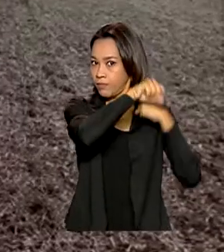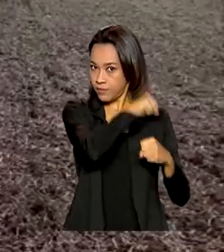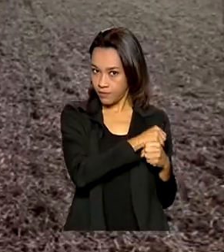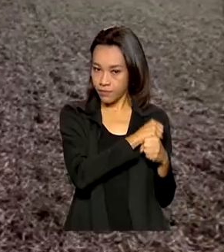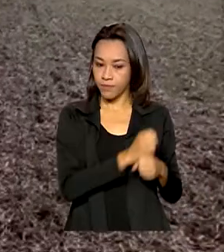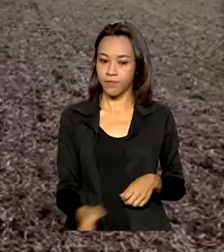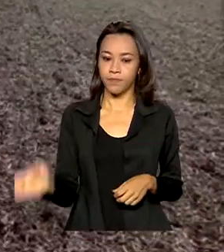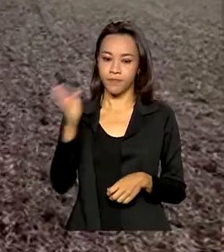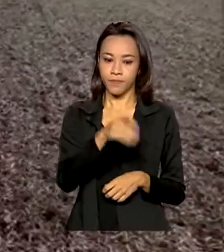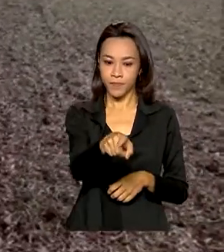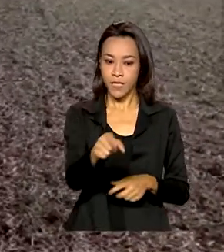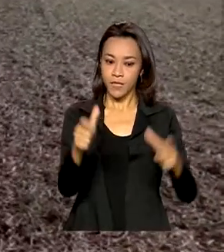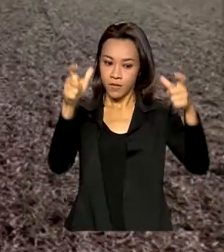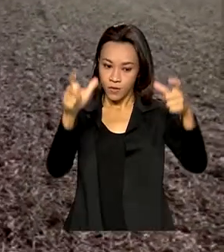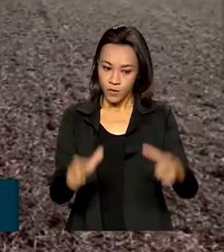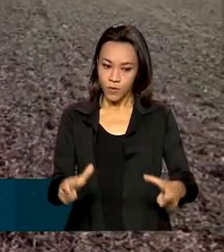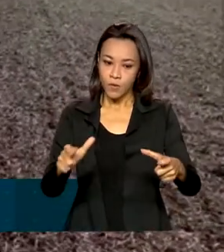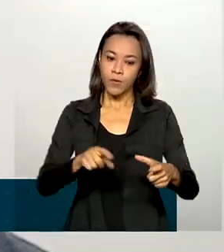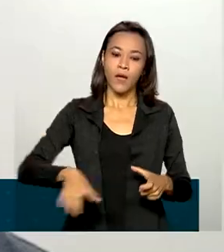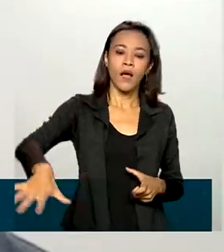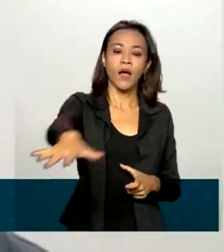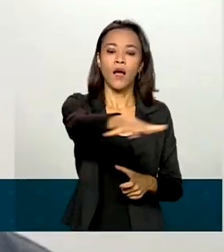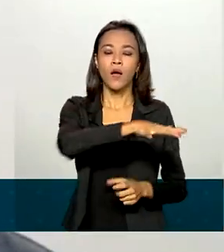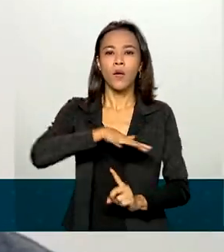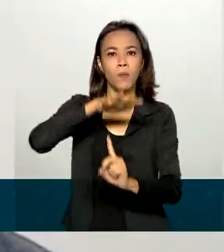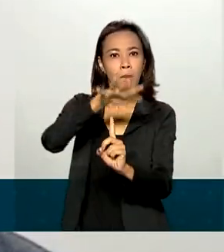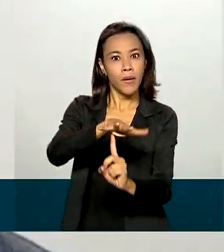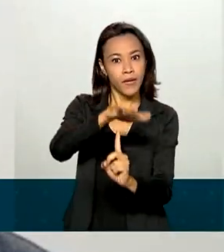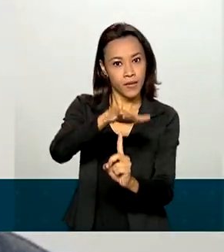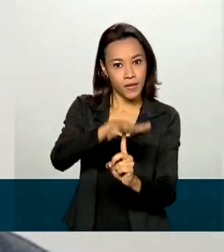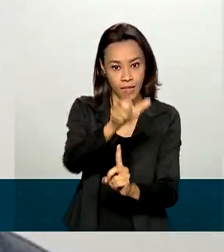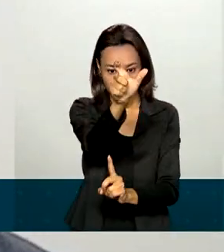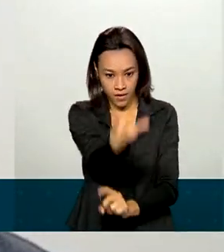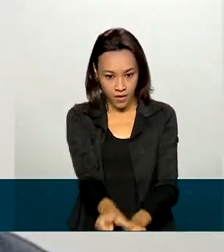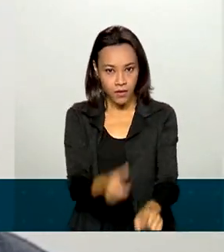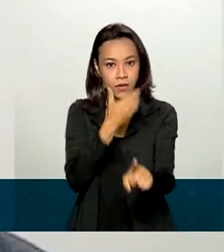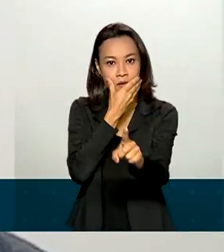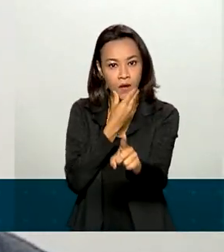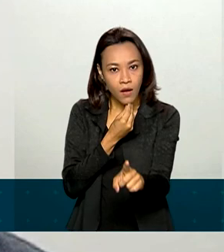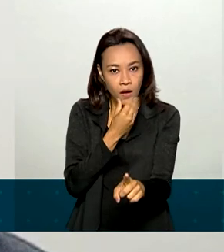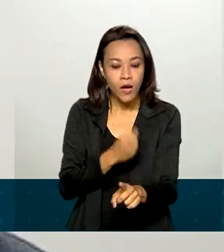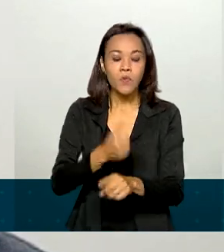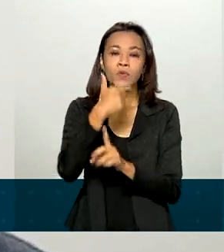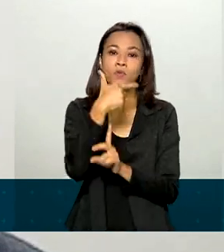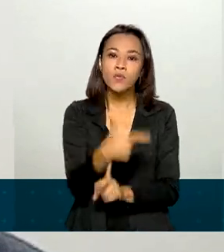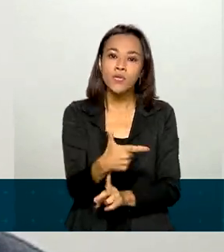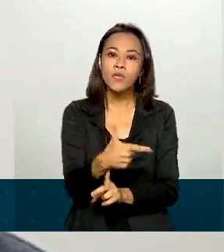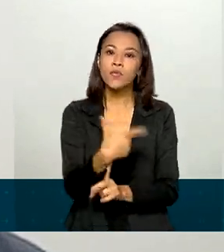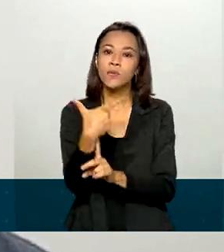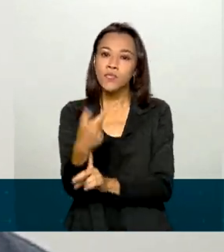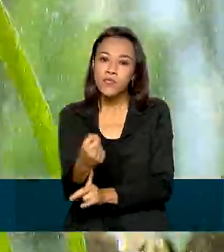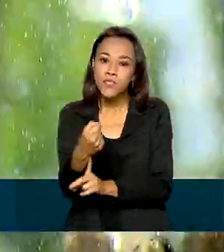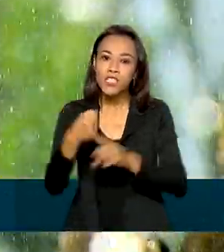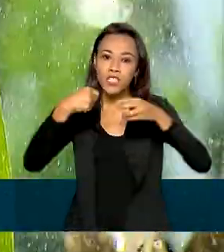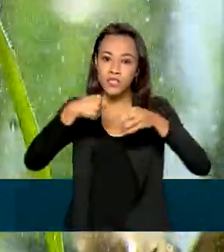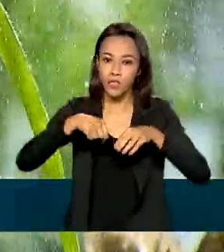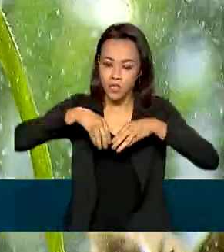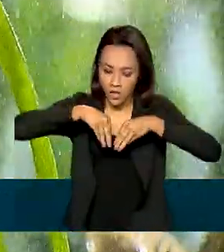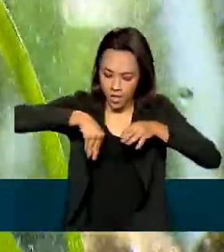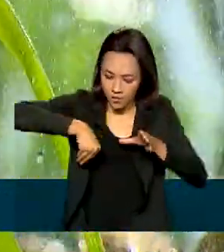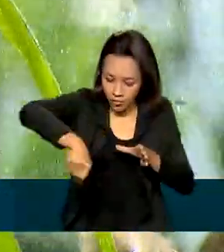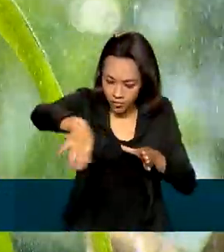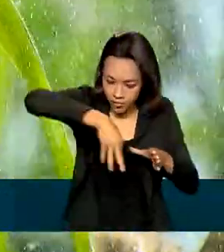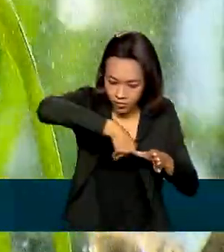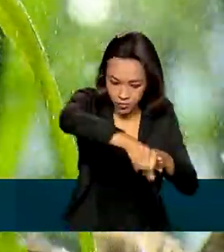Em Chopinzinho, no sudoeste do Paraná, este produtor rural cultiva 220 hectares de terra, com